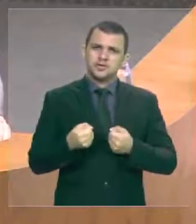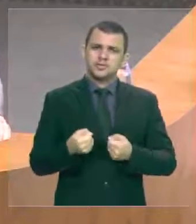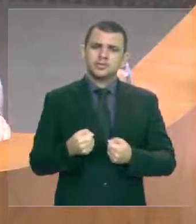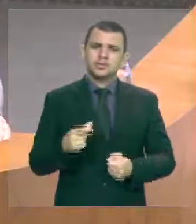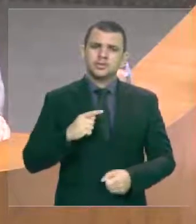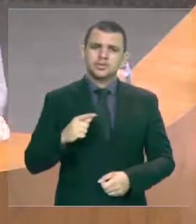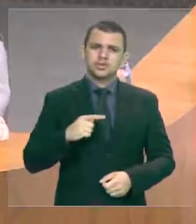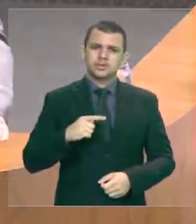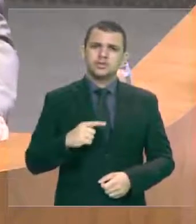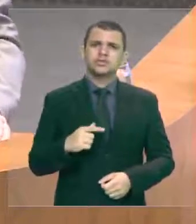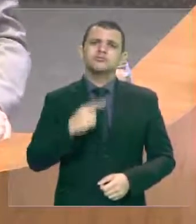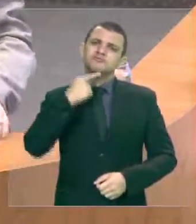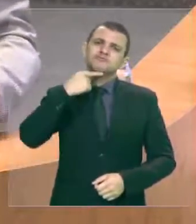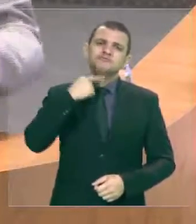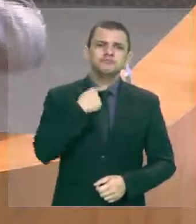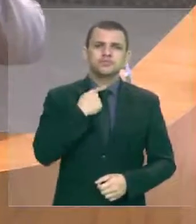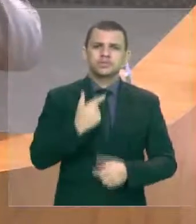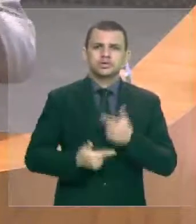determinação,